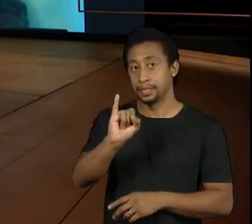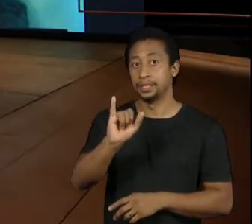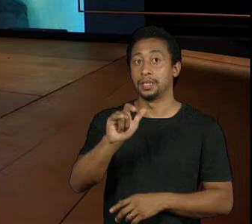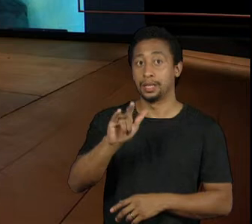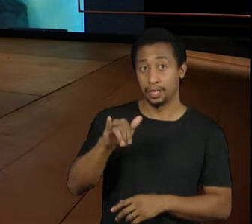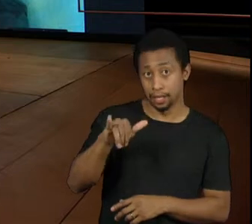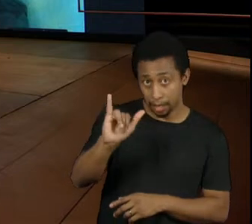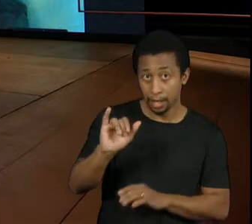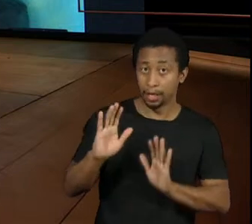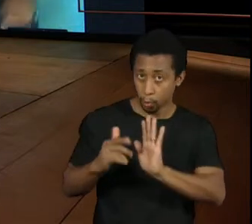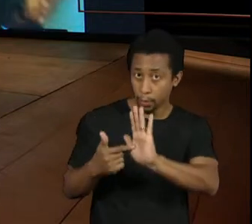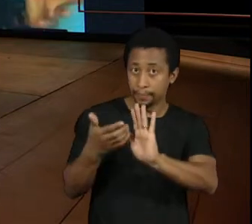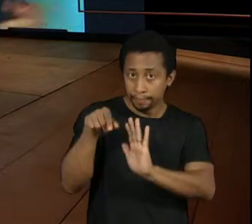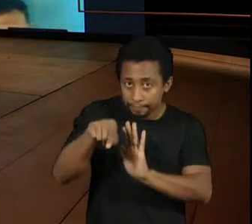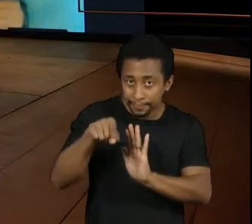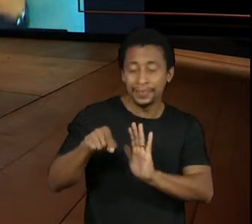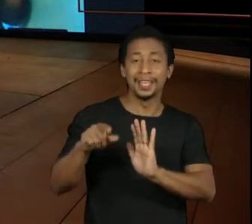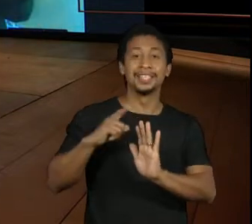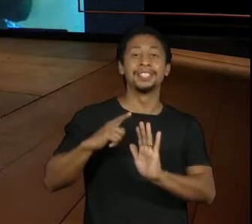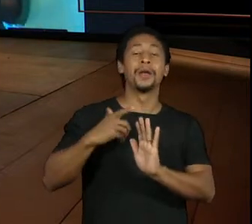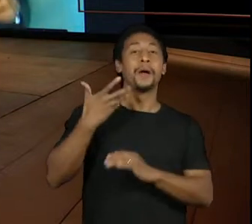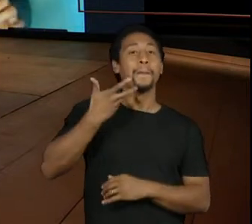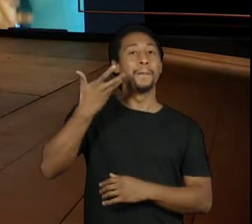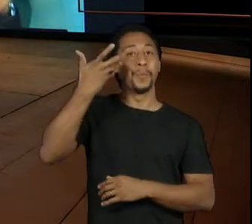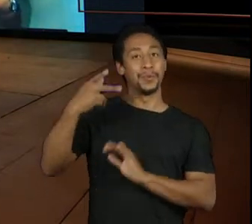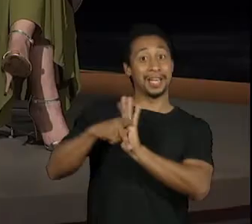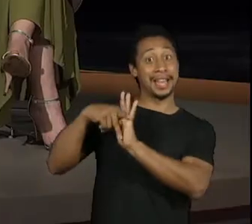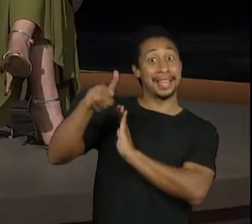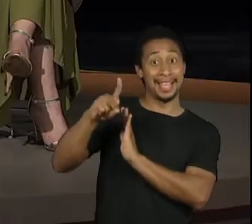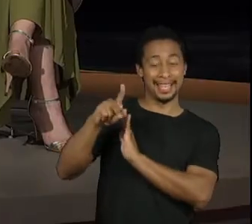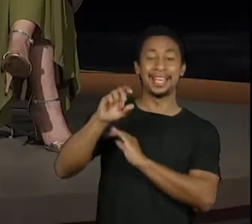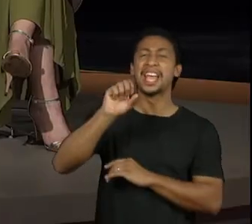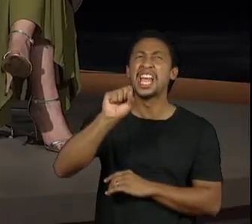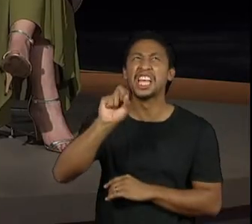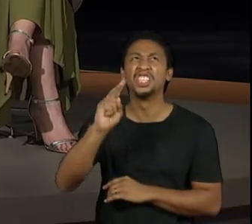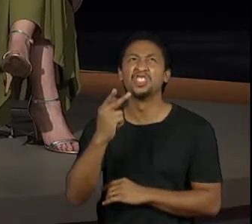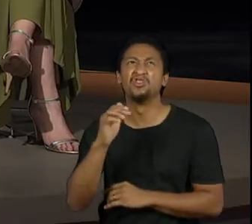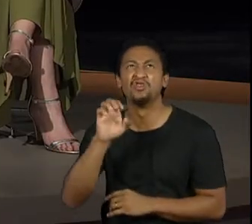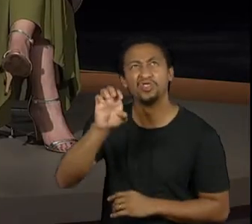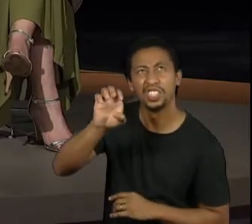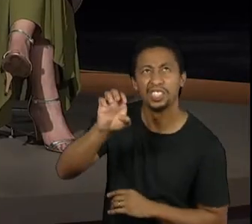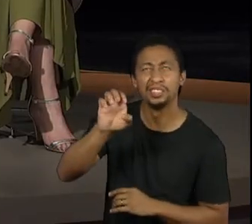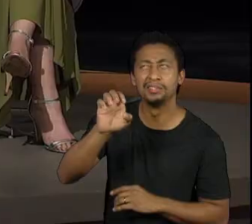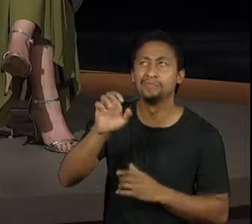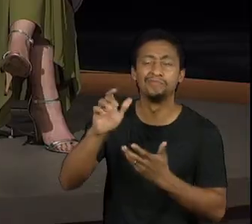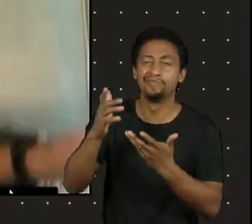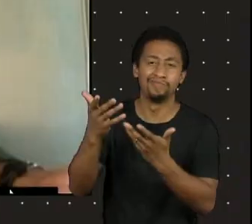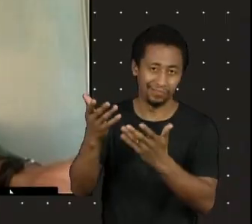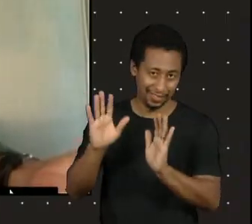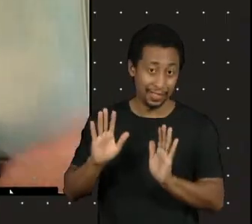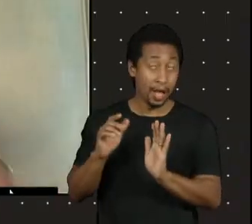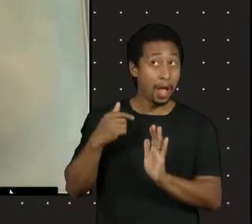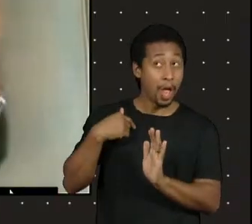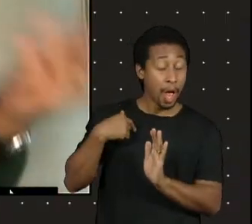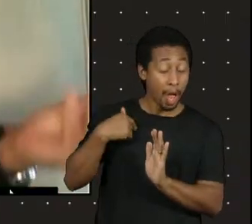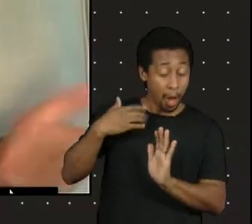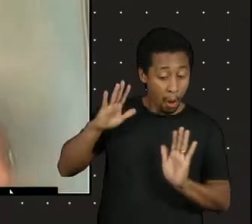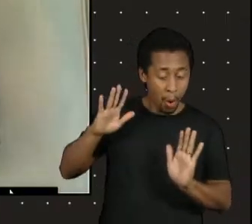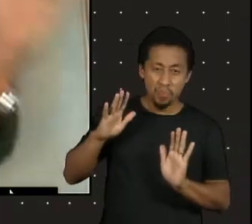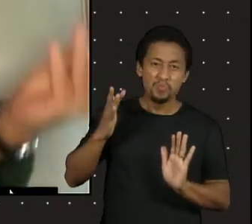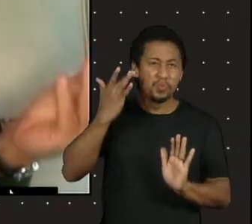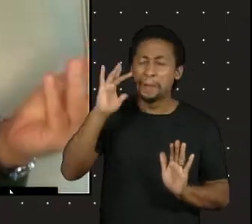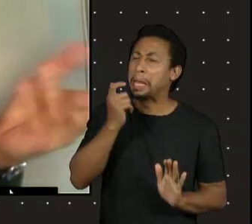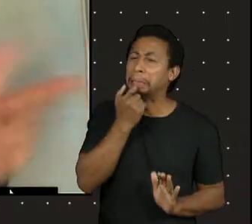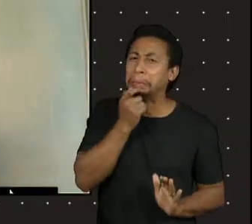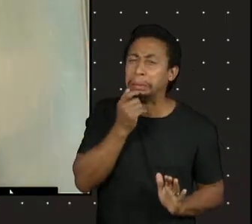deles de uma canção chamada She's Got It. Eu, naquela época, não falava